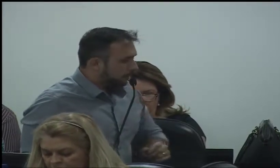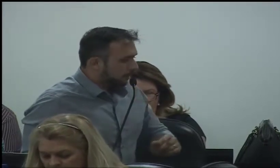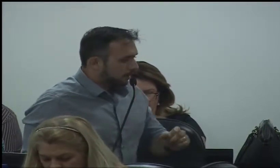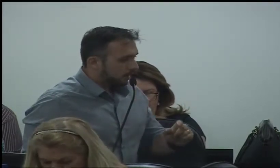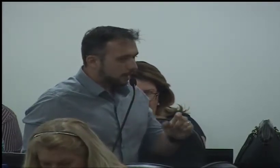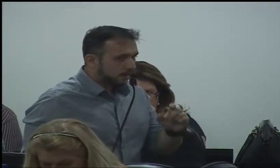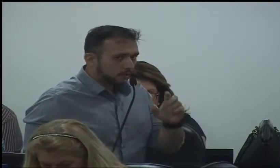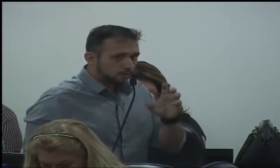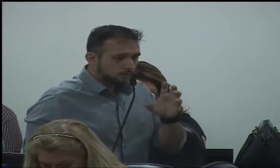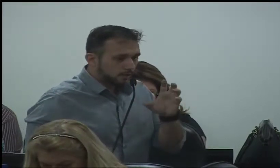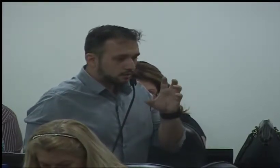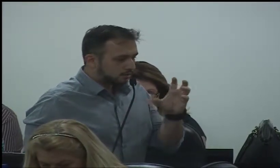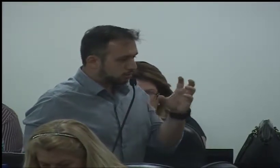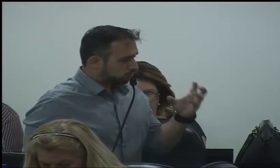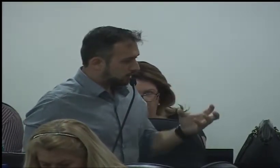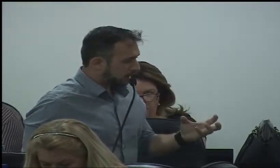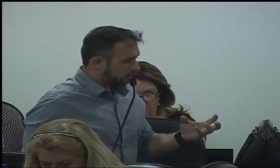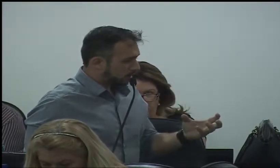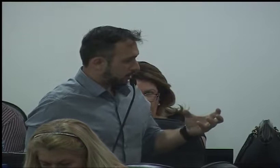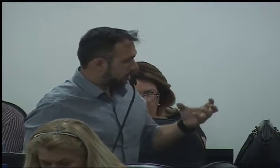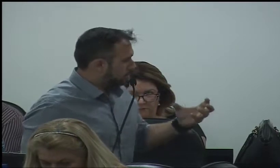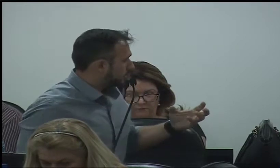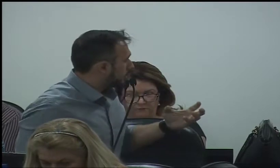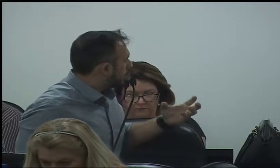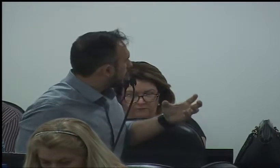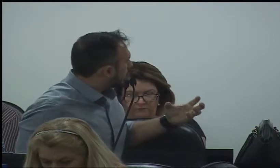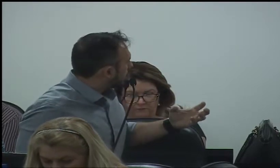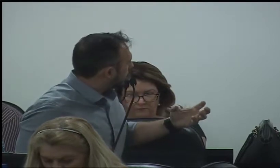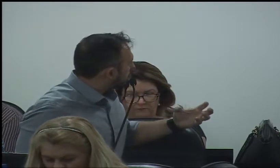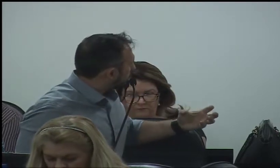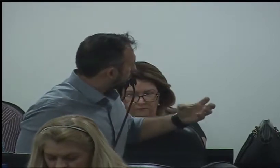econômicas, existe um termo que nós